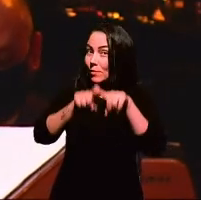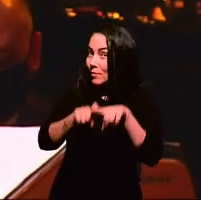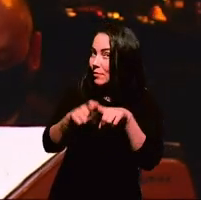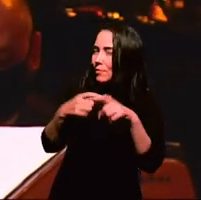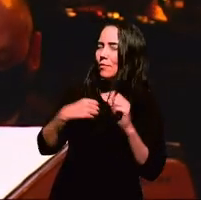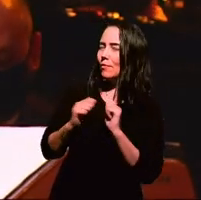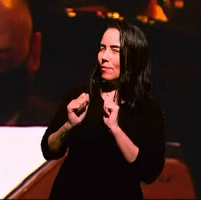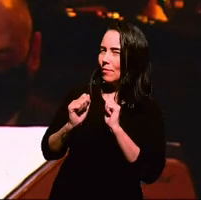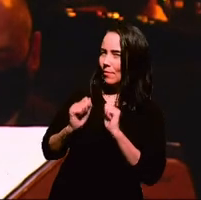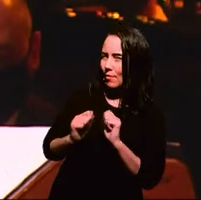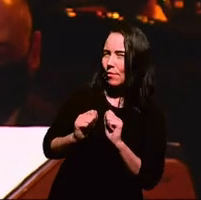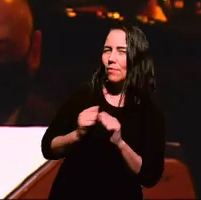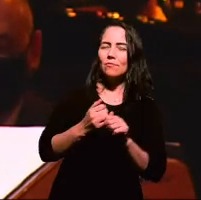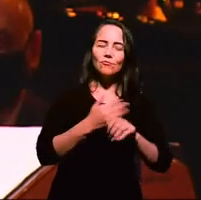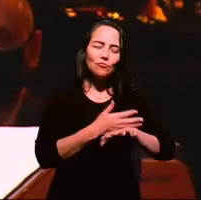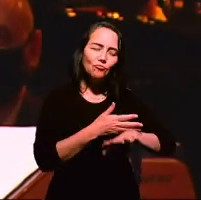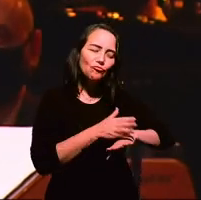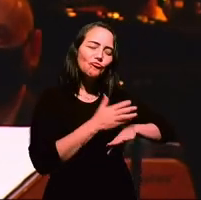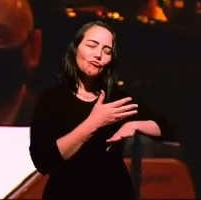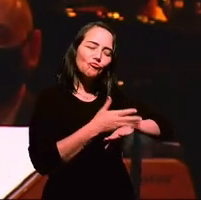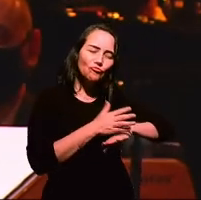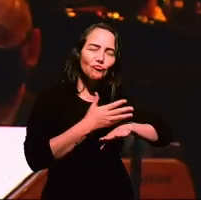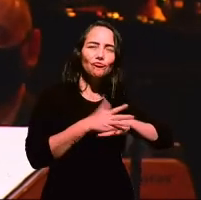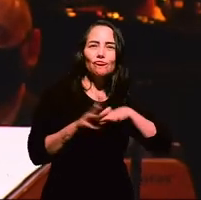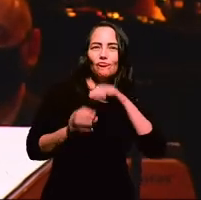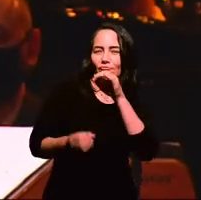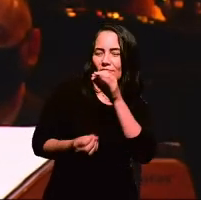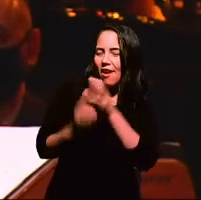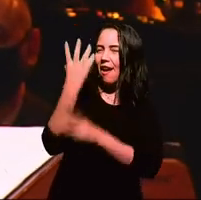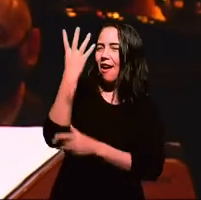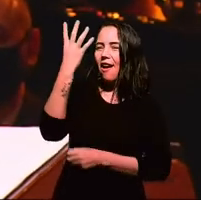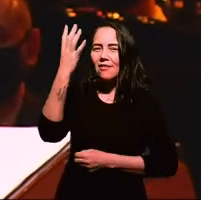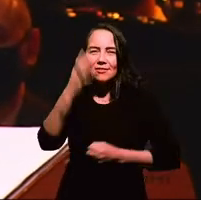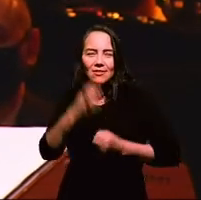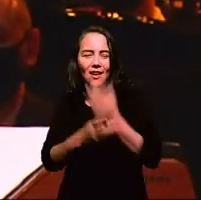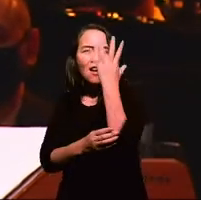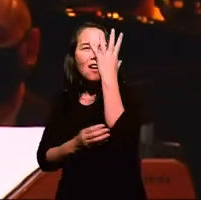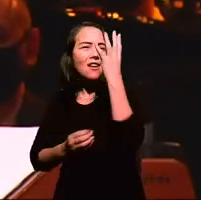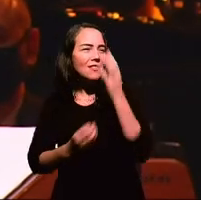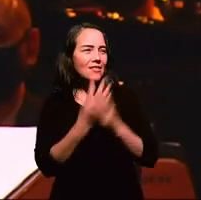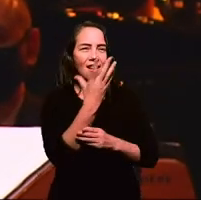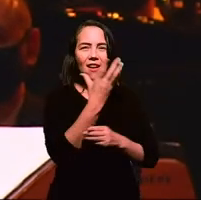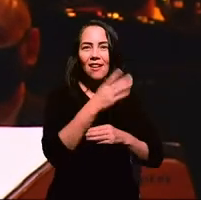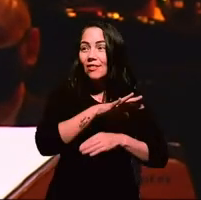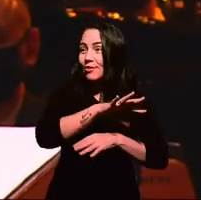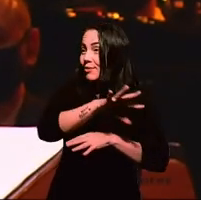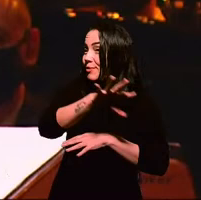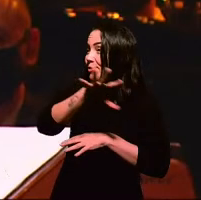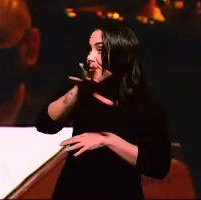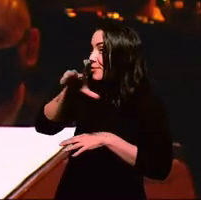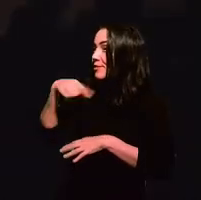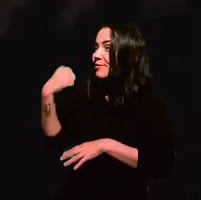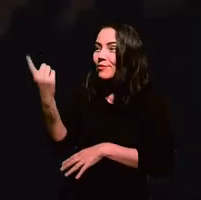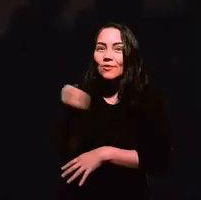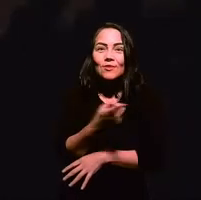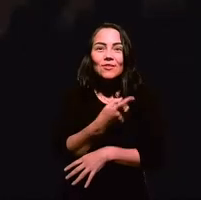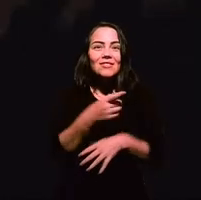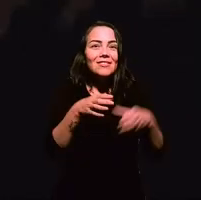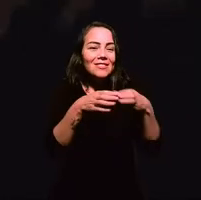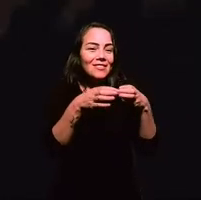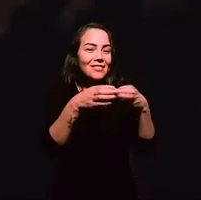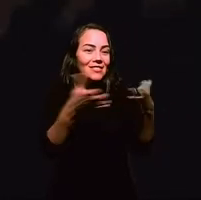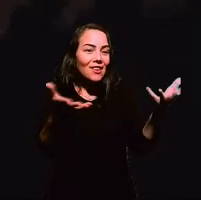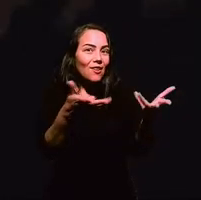posso fazer nos ensaios, assim, malabarismos para fazer essa galera toda aqui tocar do jeito que eles